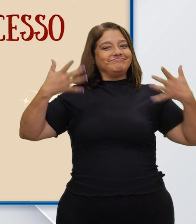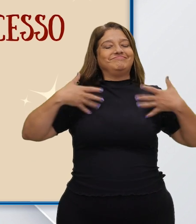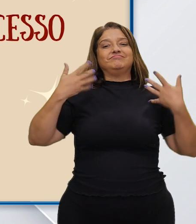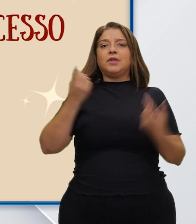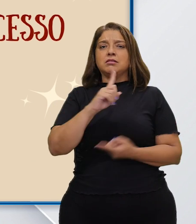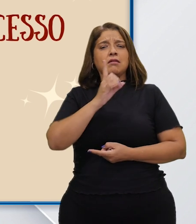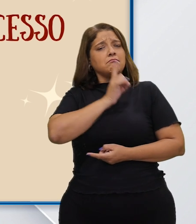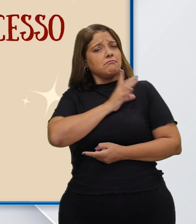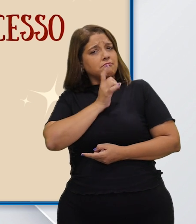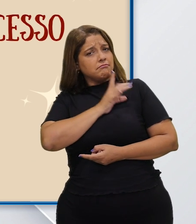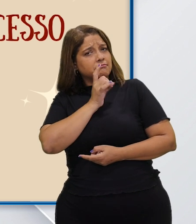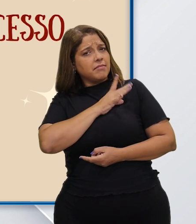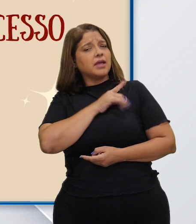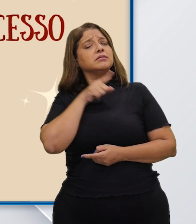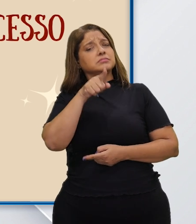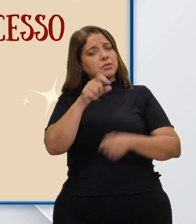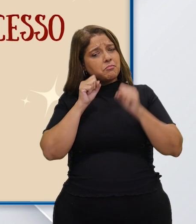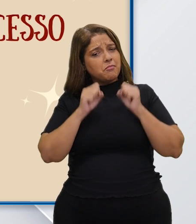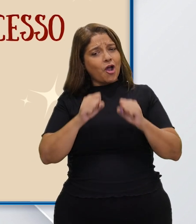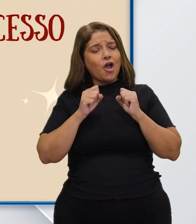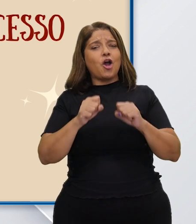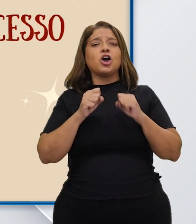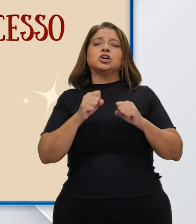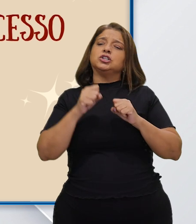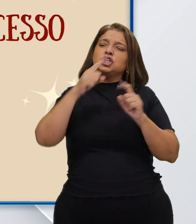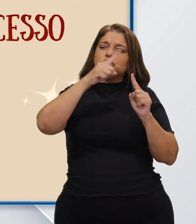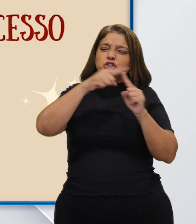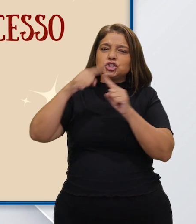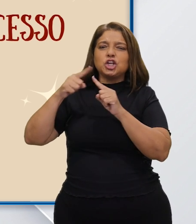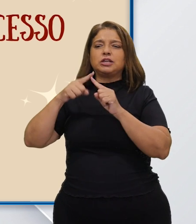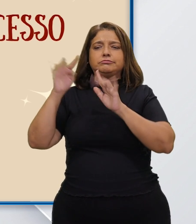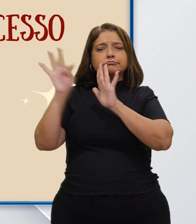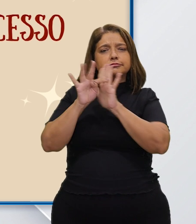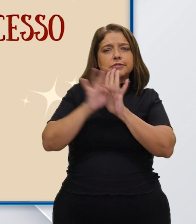de experimentar diferentes estilos, técnicas e